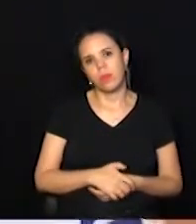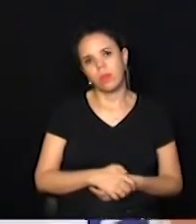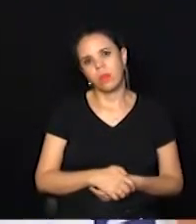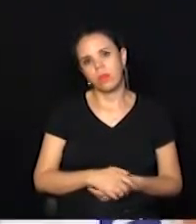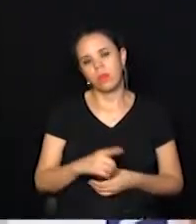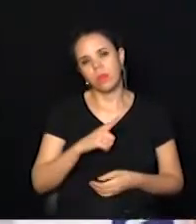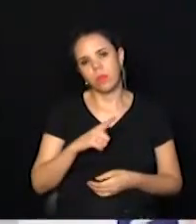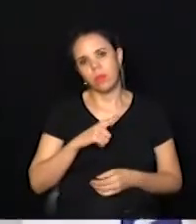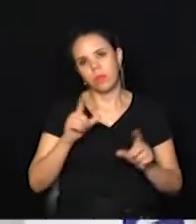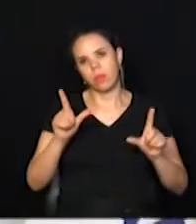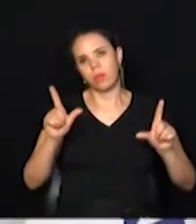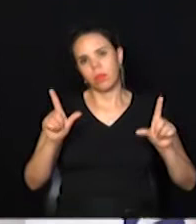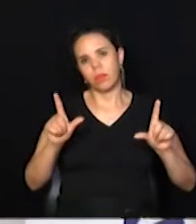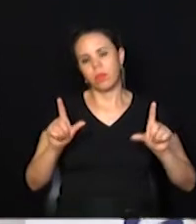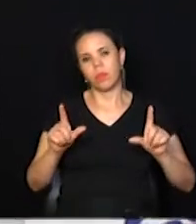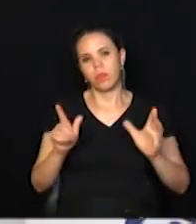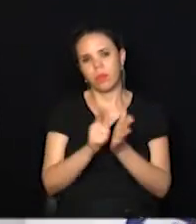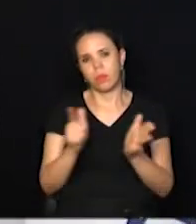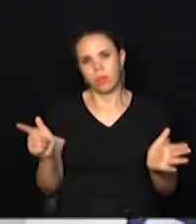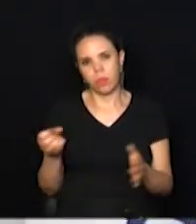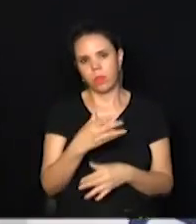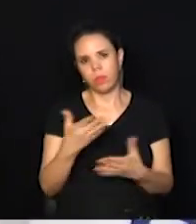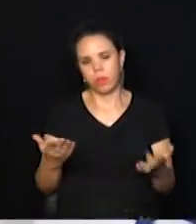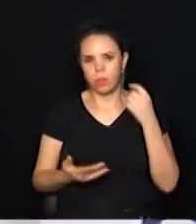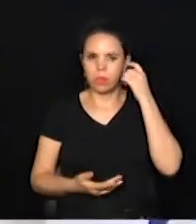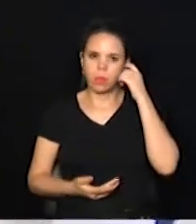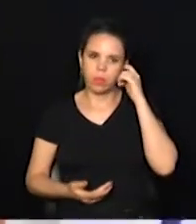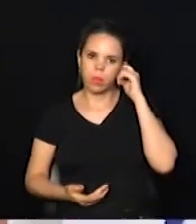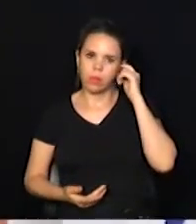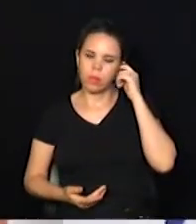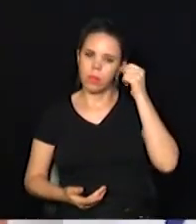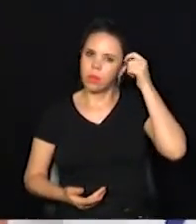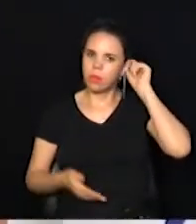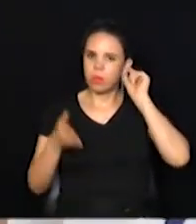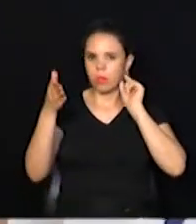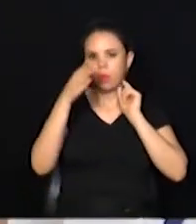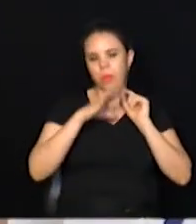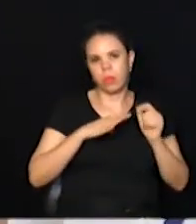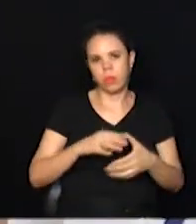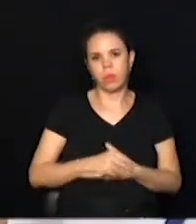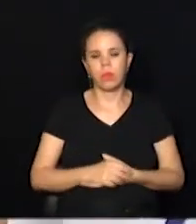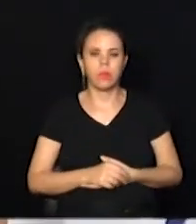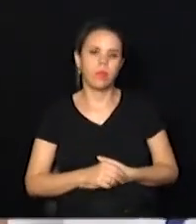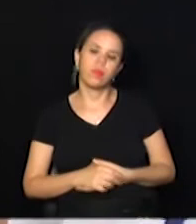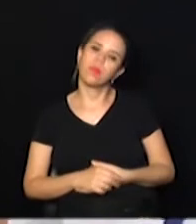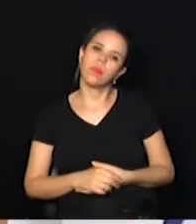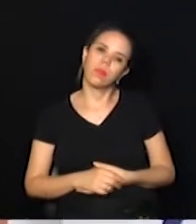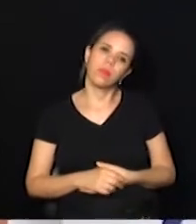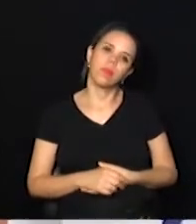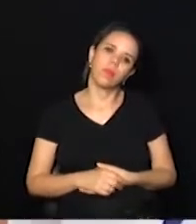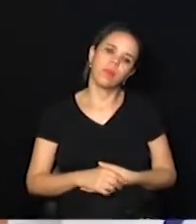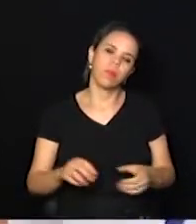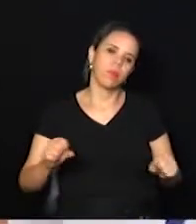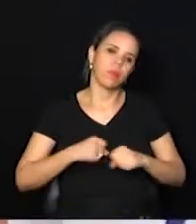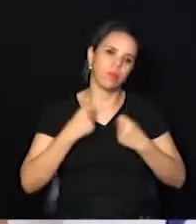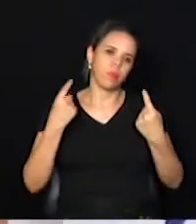tem uma manchete no Jornal Novo, agora que está circulando na cidade, que é "A